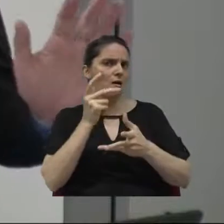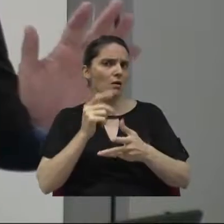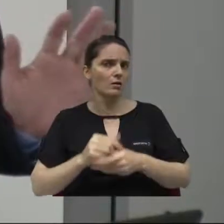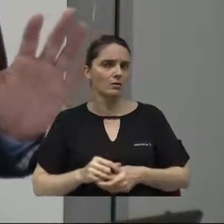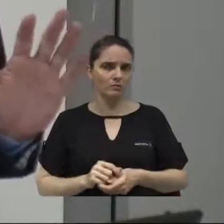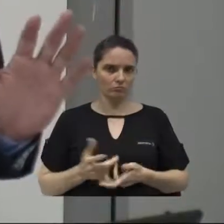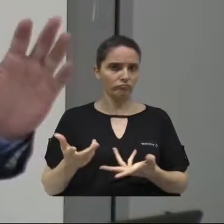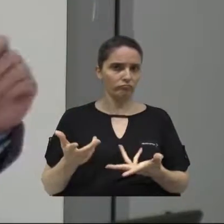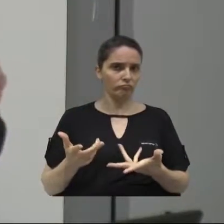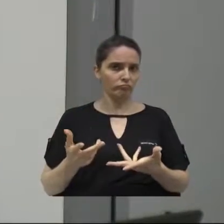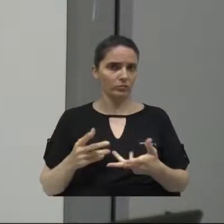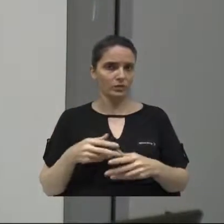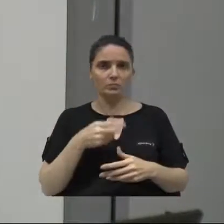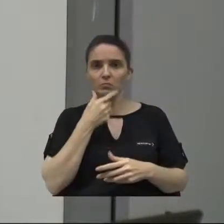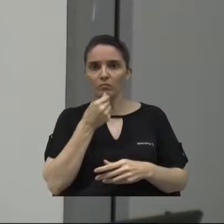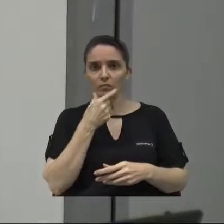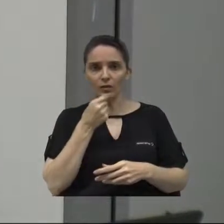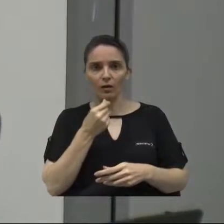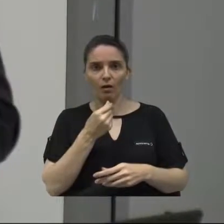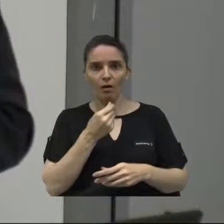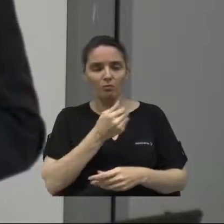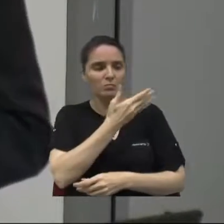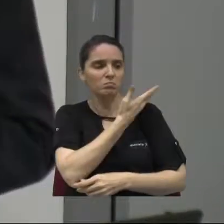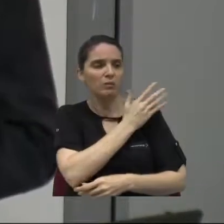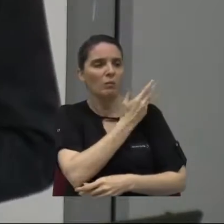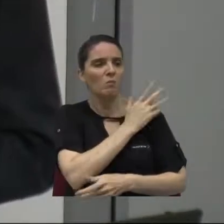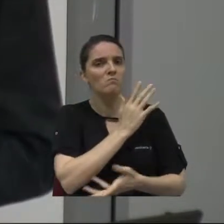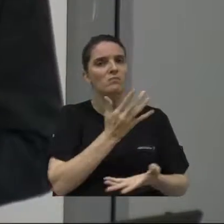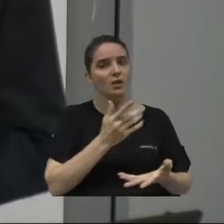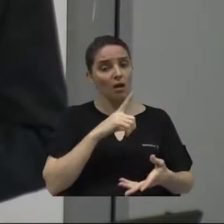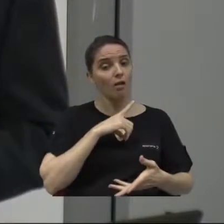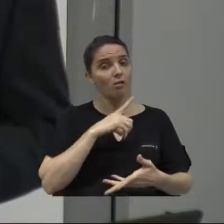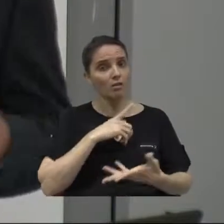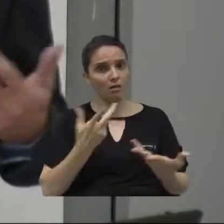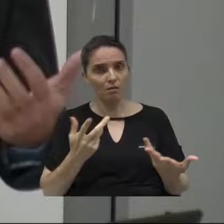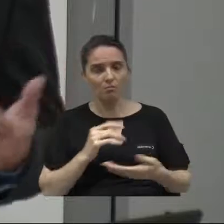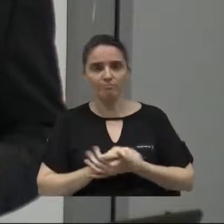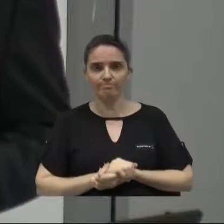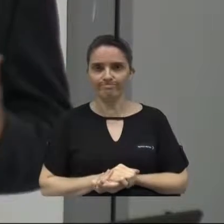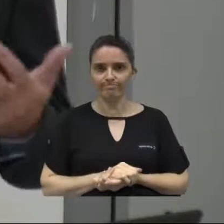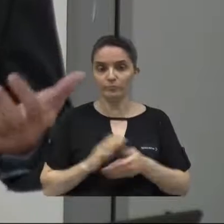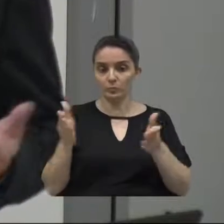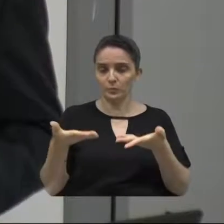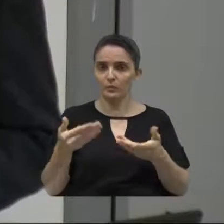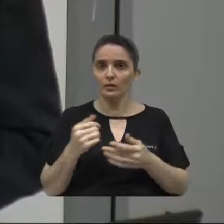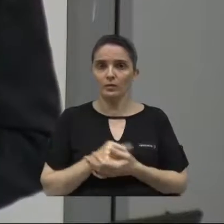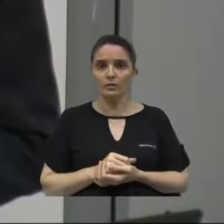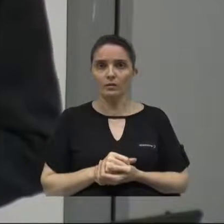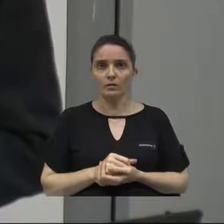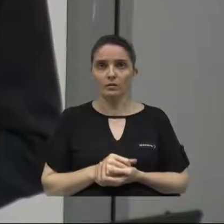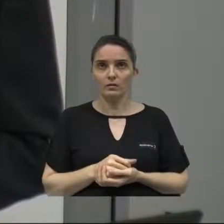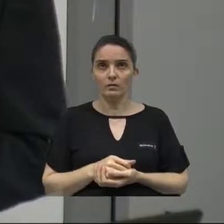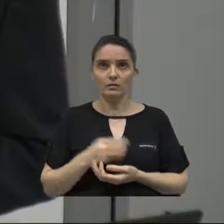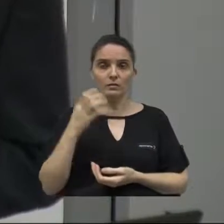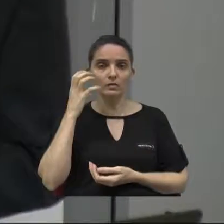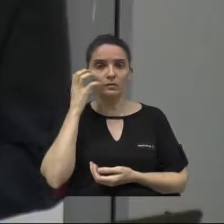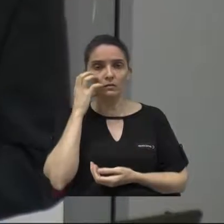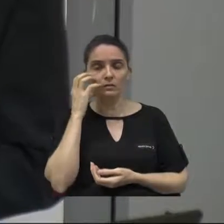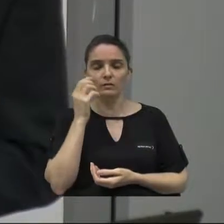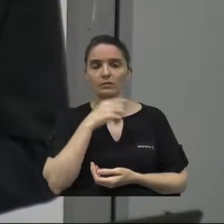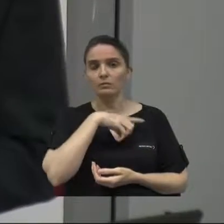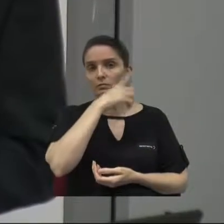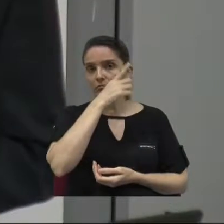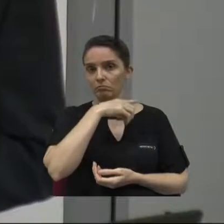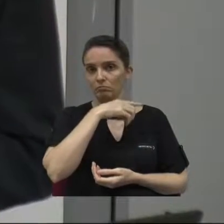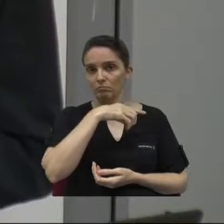é preconceituoso. Então, doutor Rafael, eu acho que é pertinente aqui, como médico, como gestores de saúde, como